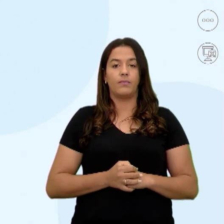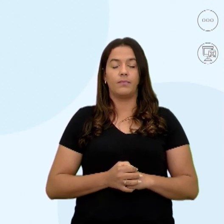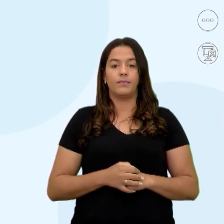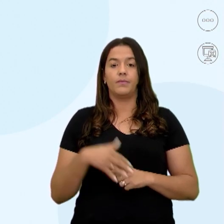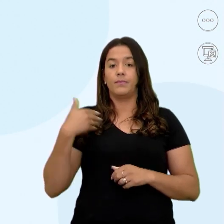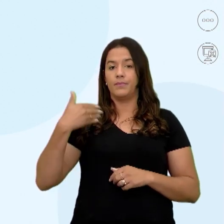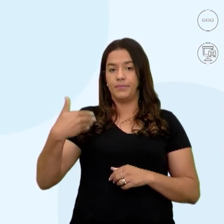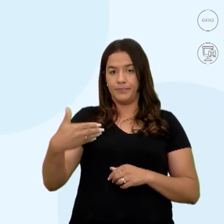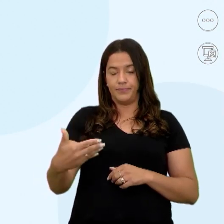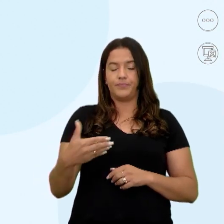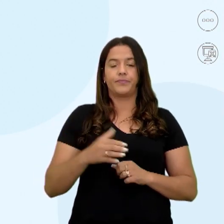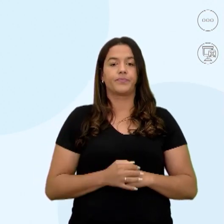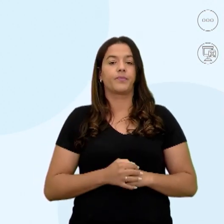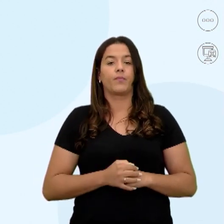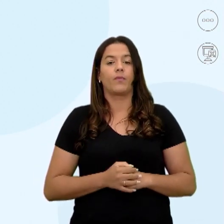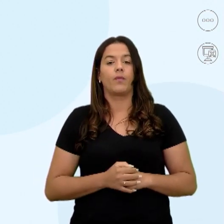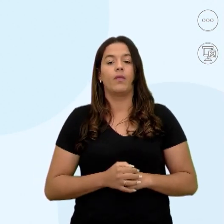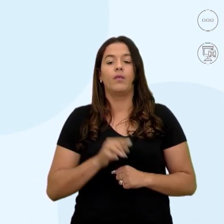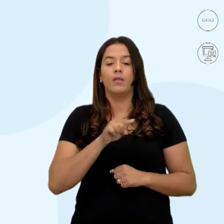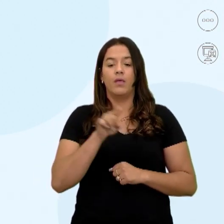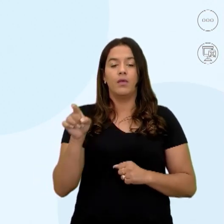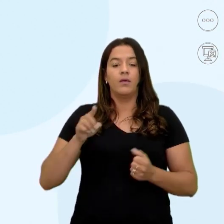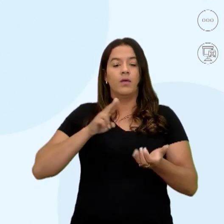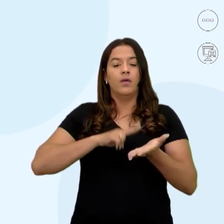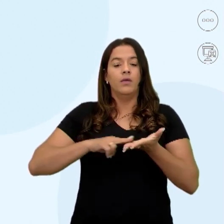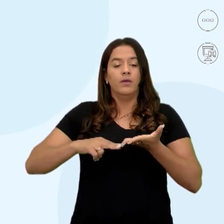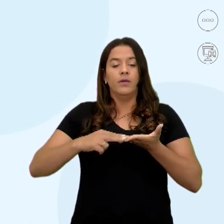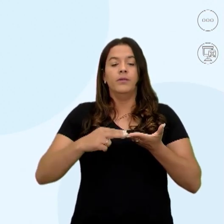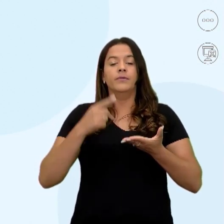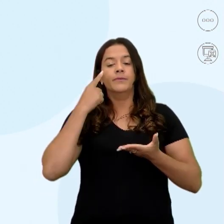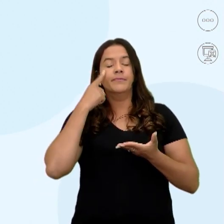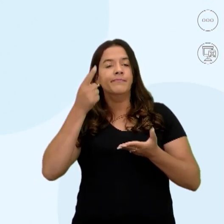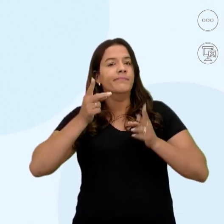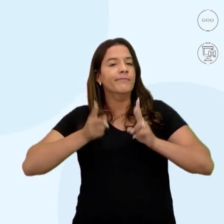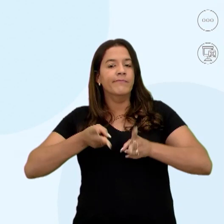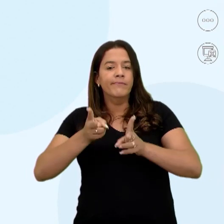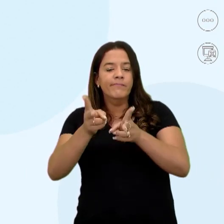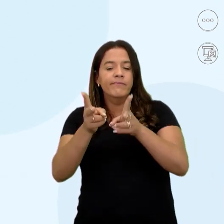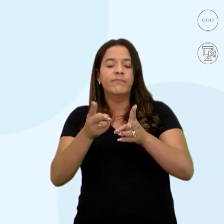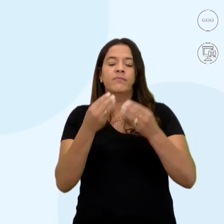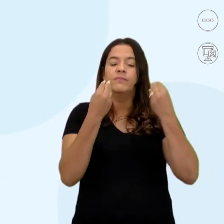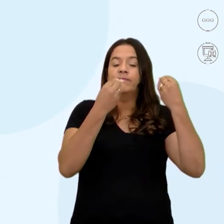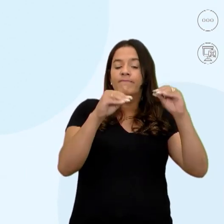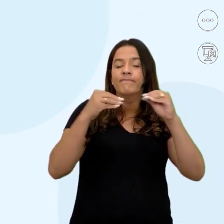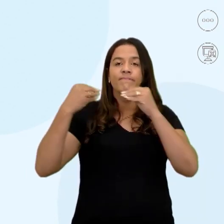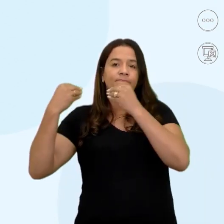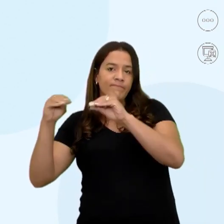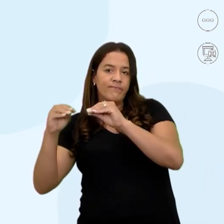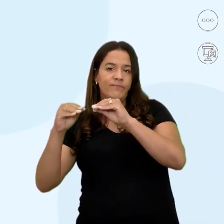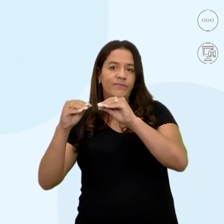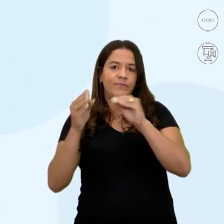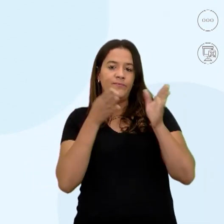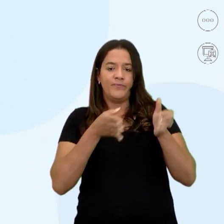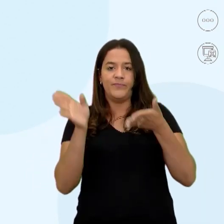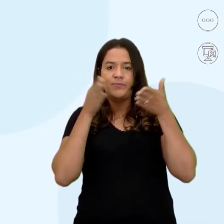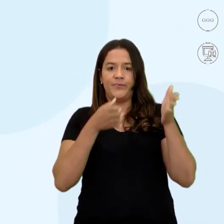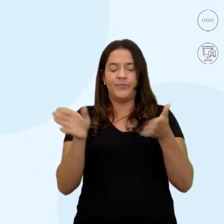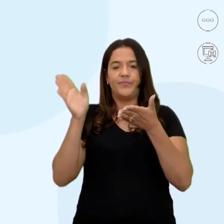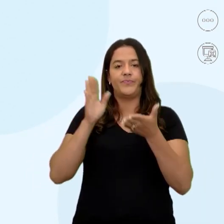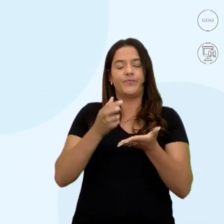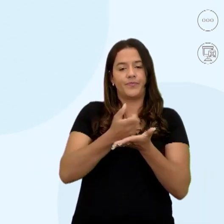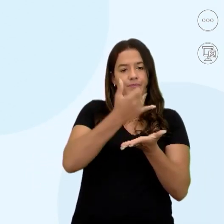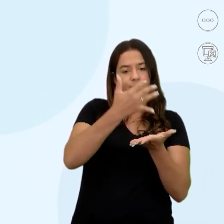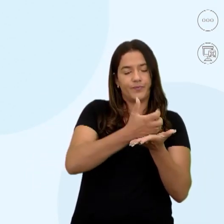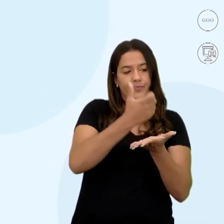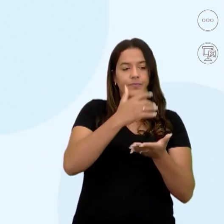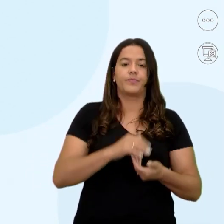Seguindo esse pensamento, né? Uma pastelaria preenche, então vamos continuar preenchendo aí esta produção aí de